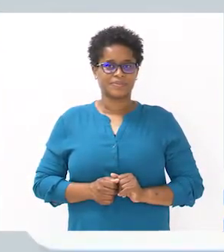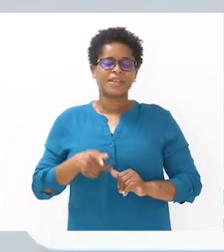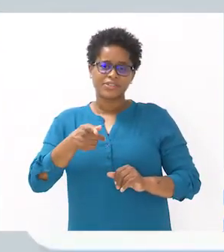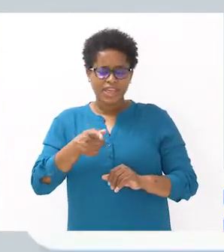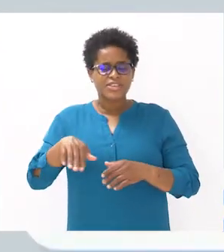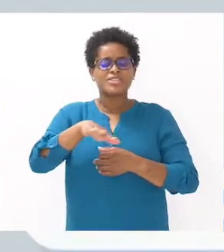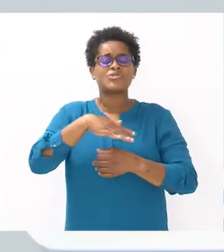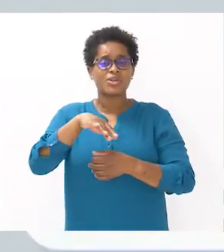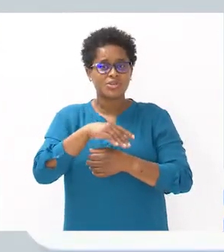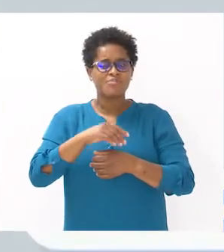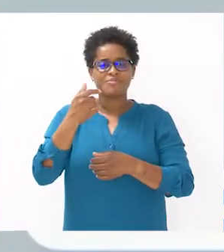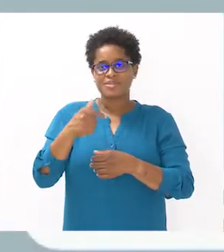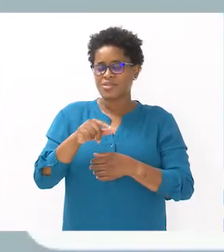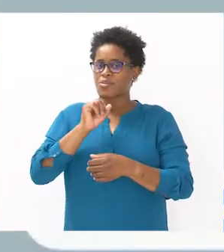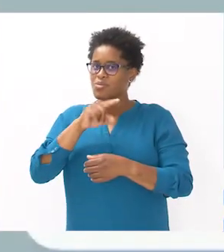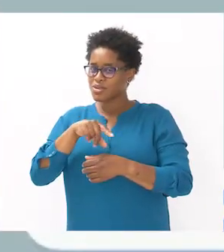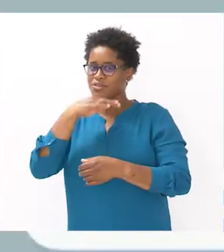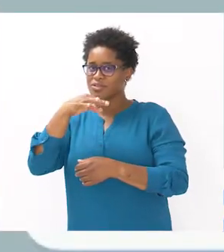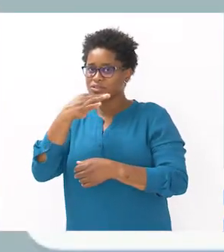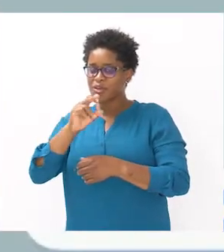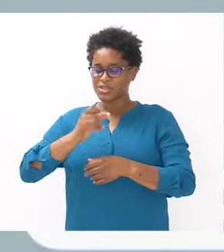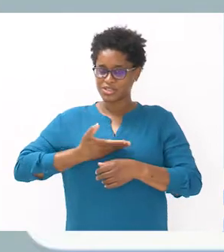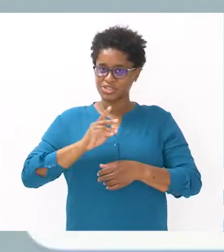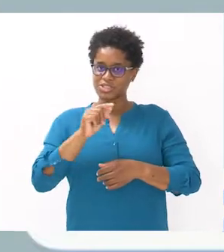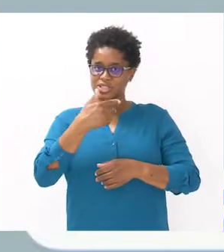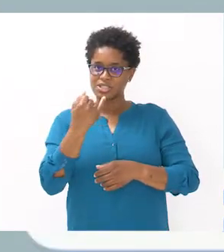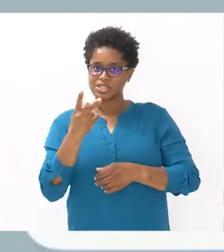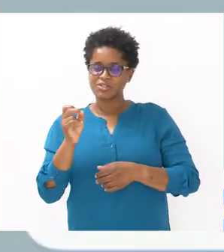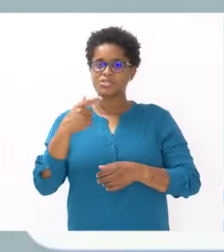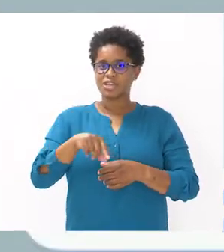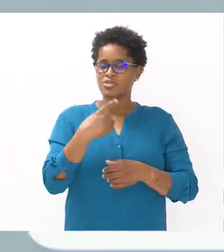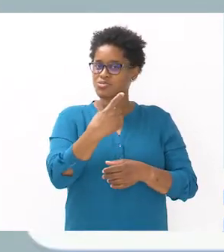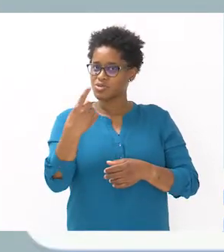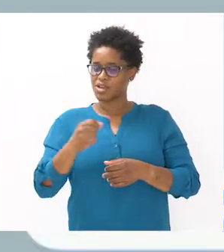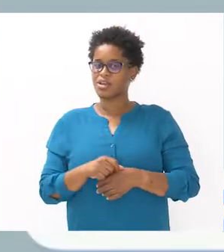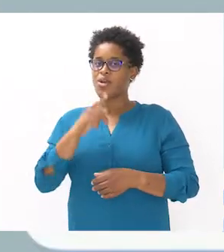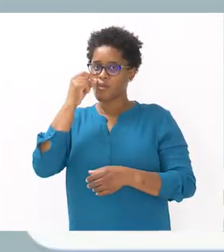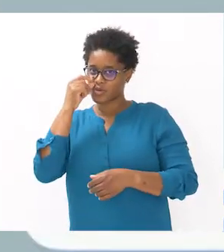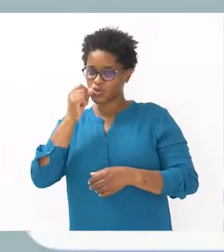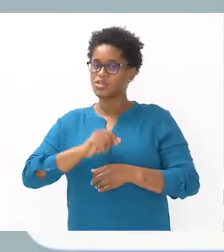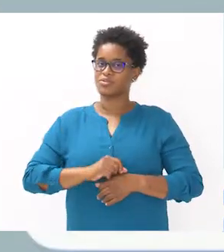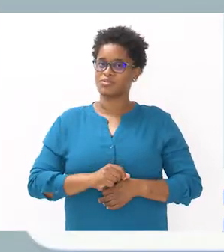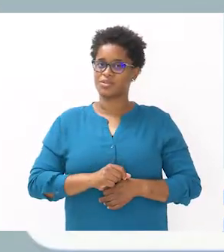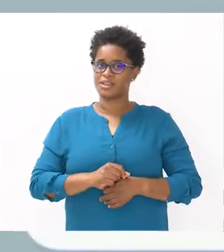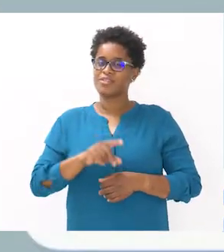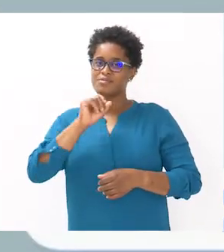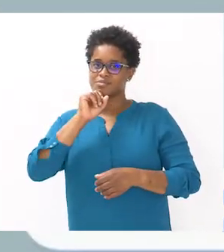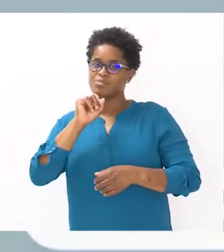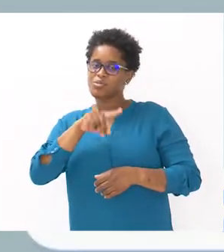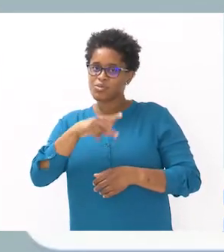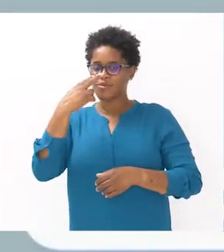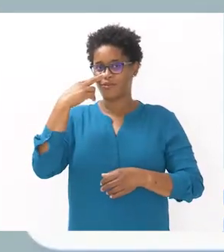Nesta situação, apenas podemos dizer que os adjetivos estão no singular e no masculino. Para podermos